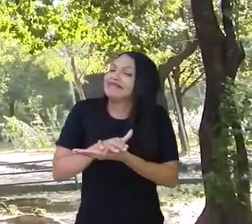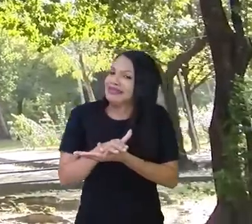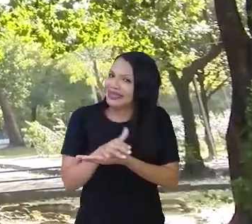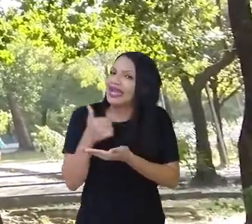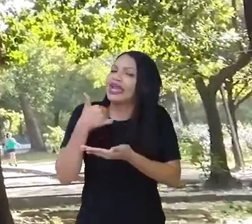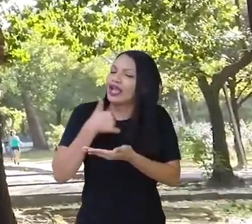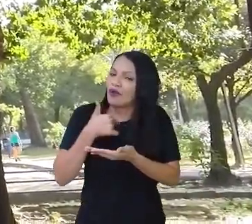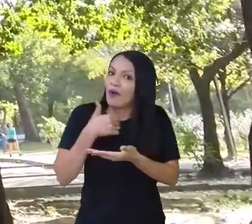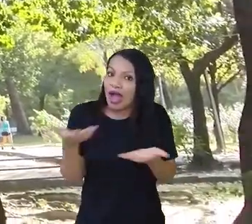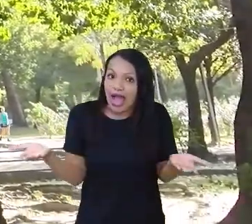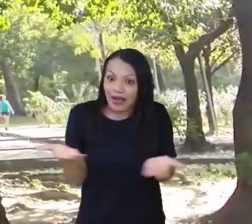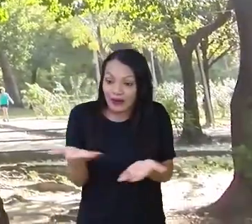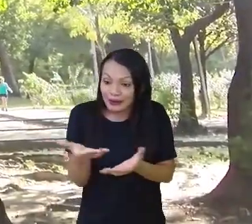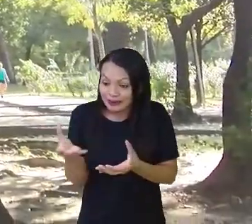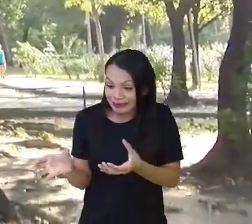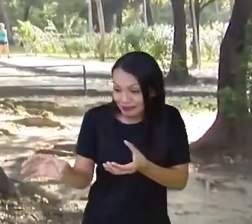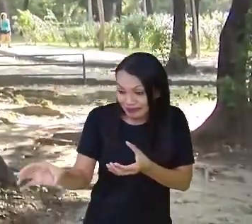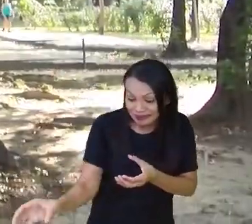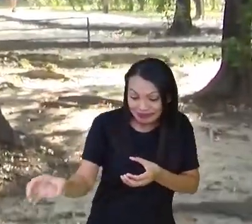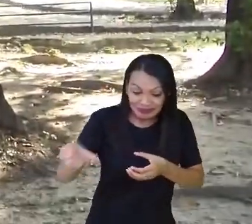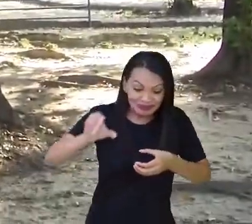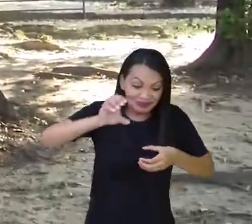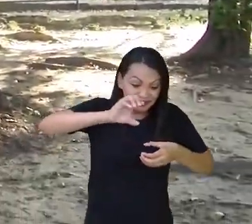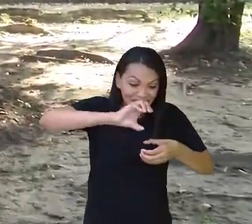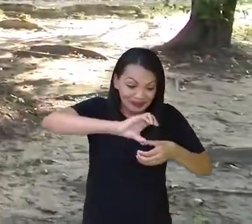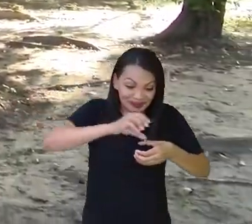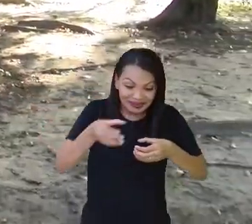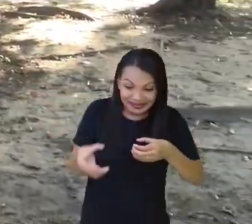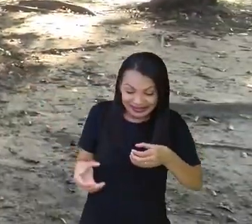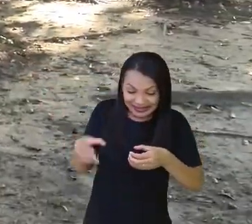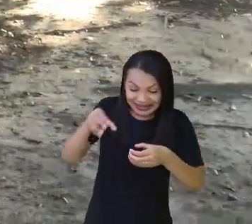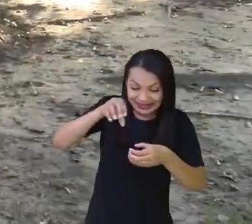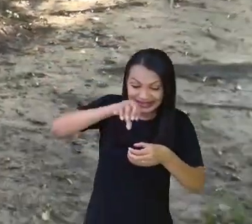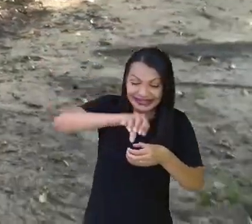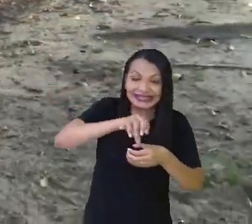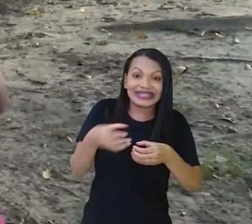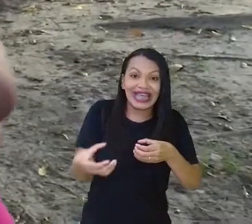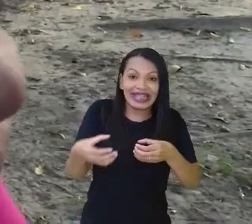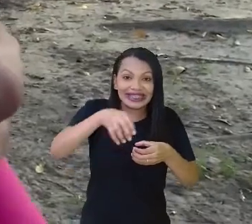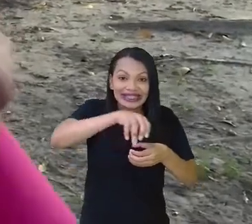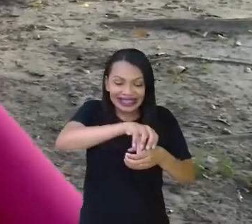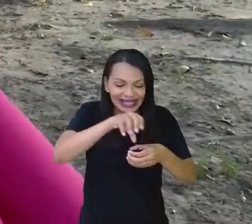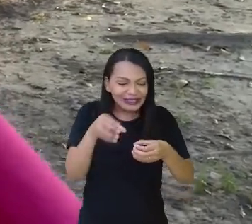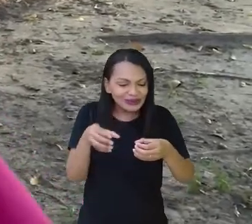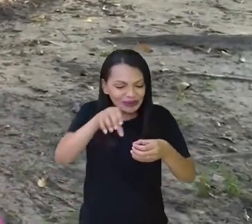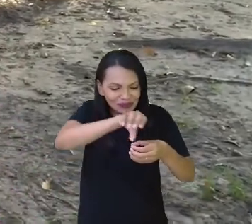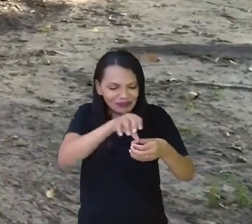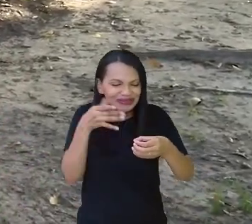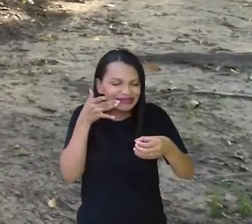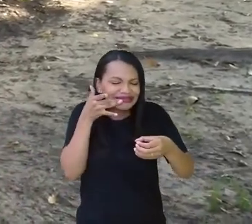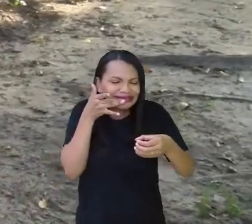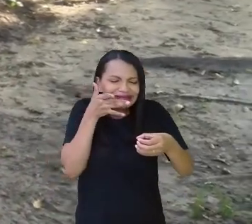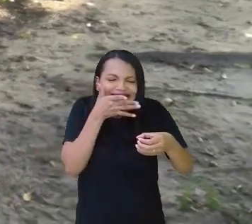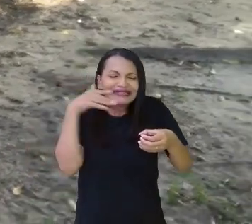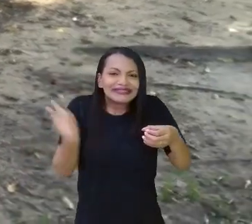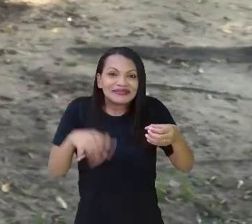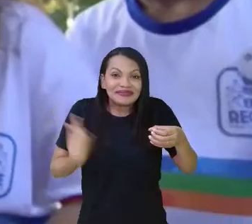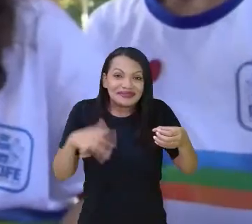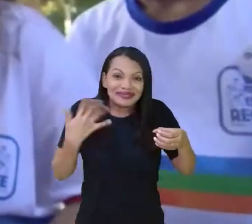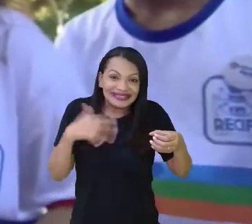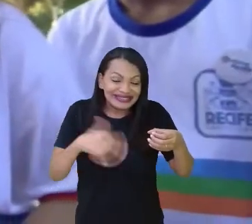vou colocar dentro do casquinho. Que